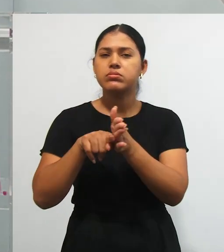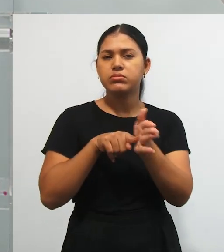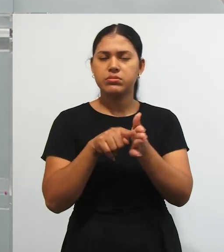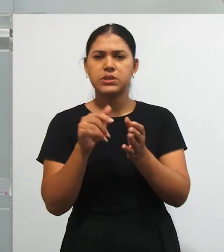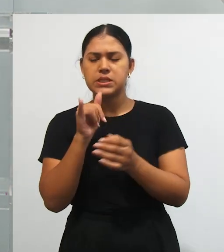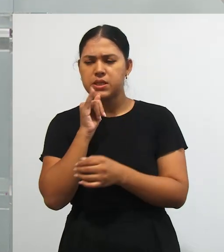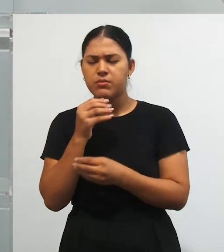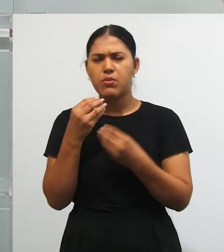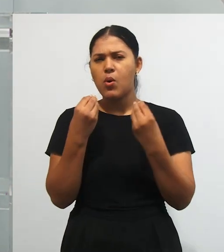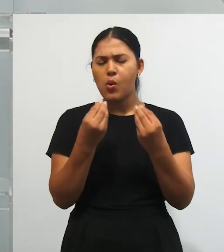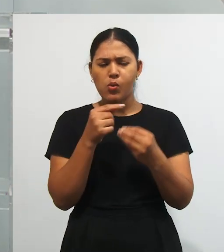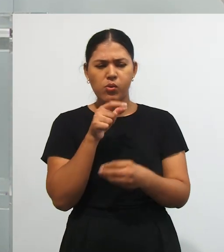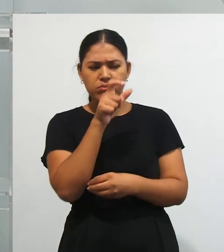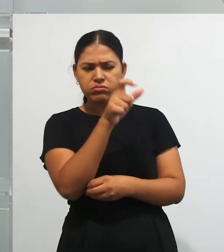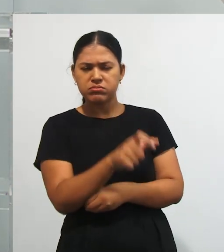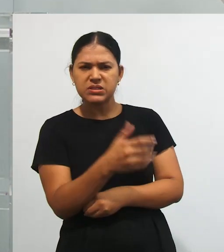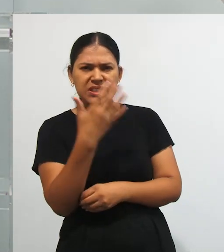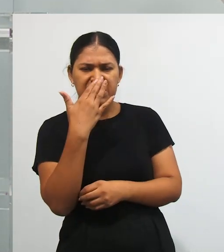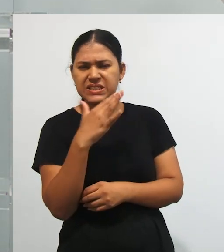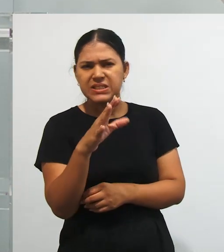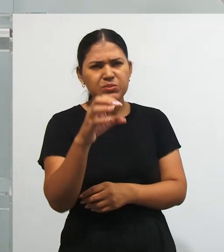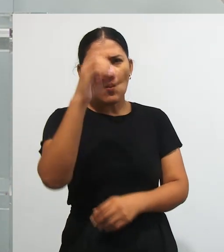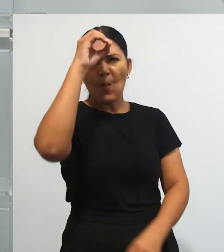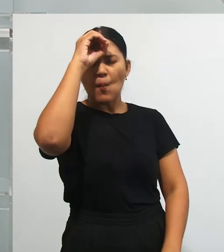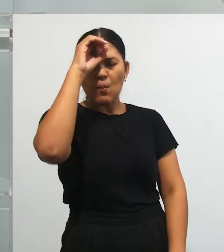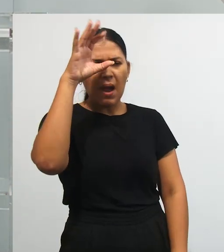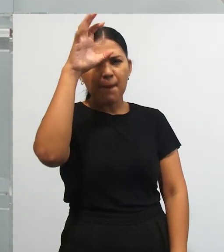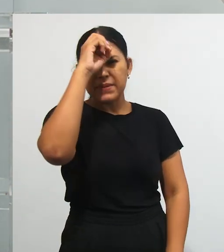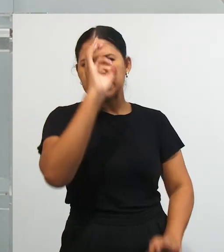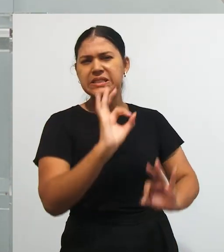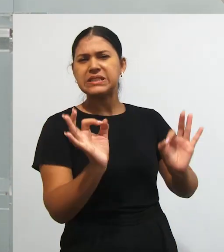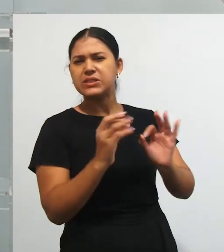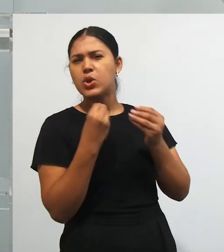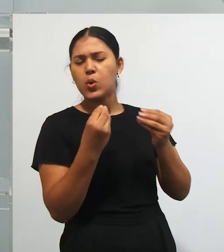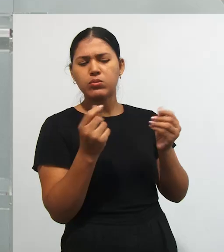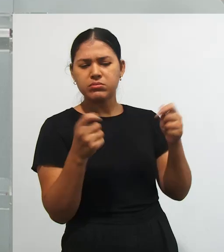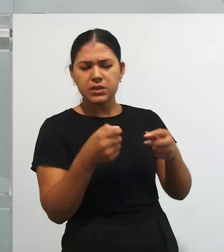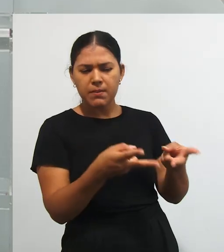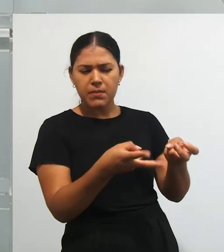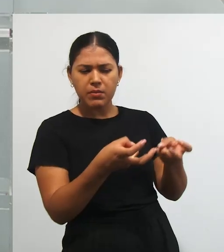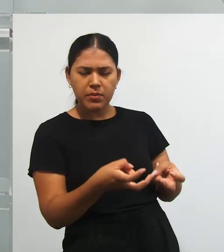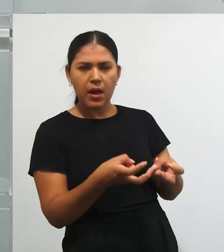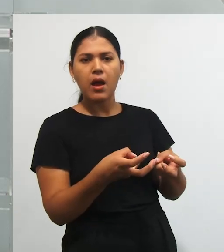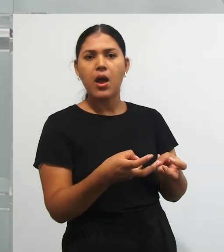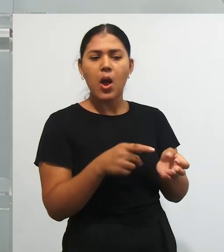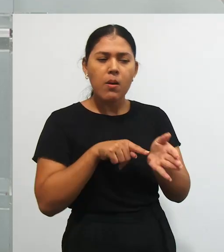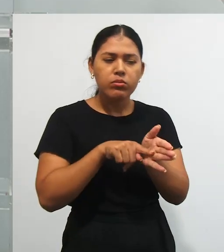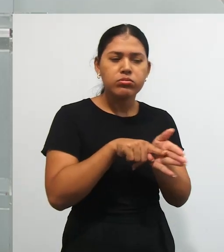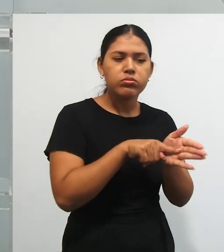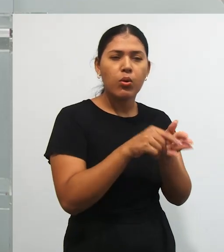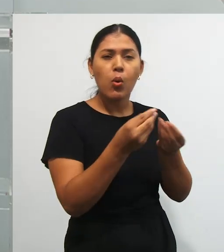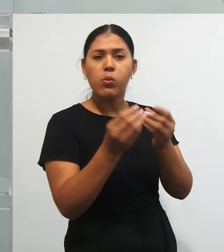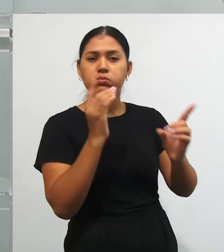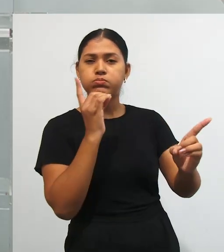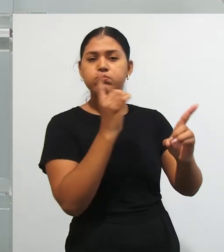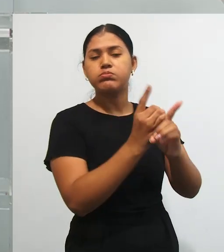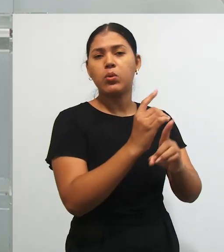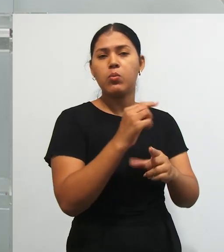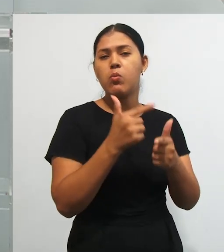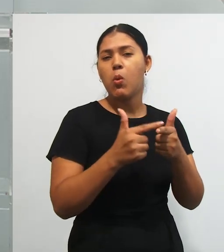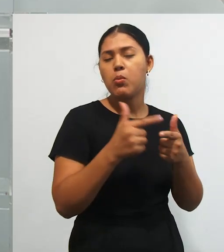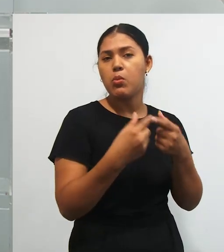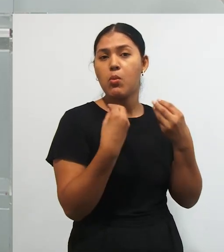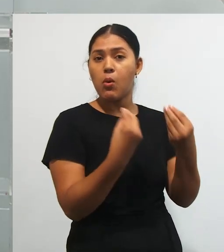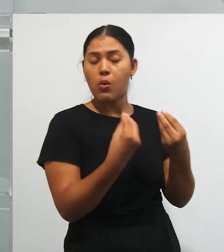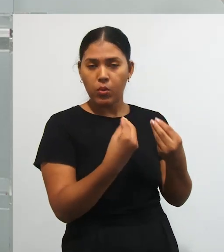é a dificuldade que essas crianças estão tendo para ler e escrever? Você tem que conhecer a realidade dessas crianças. Você vai ter que ir lá, você vai ter